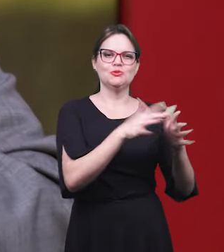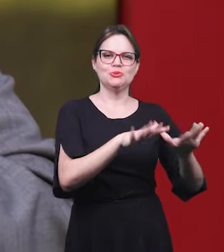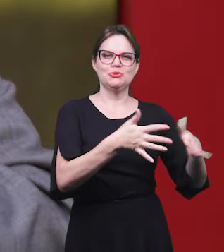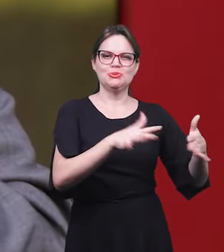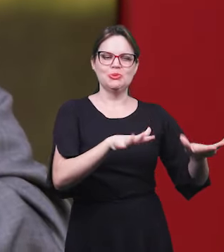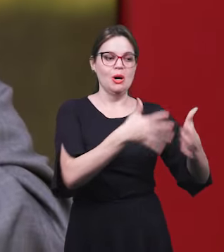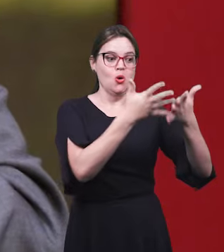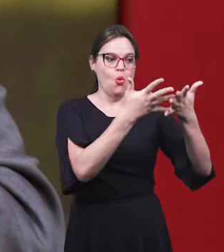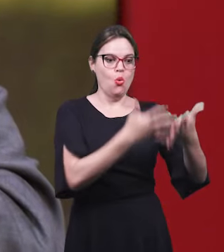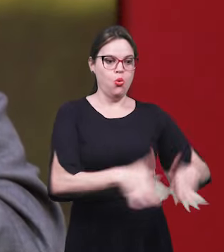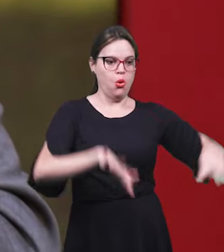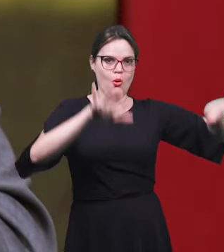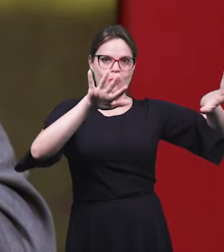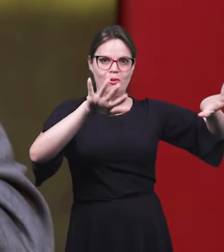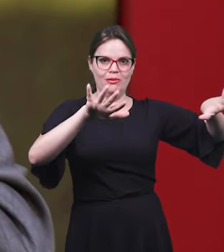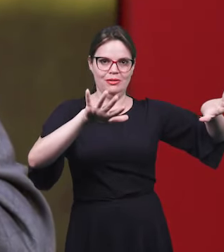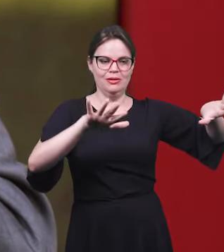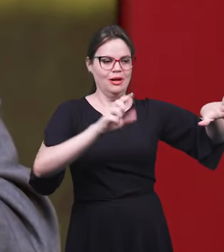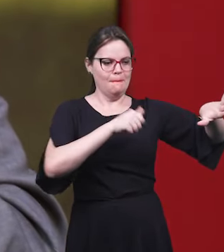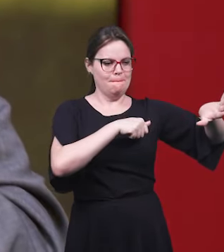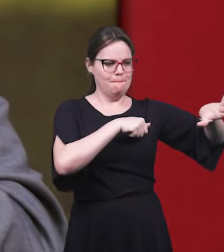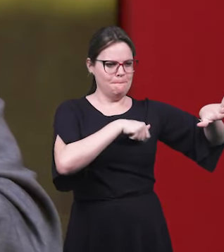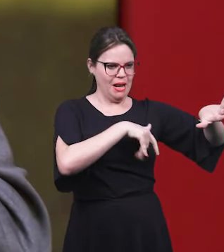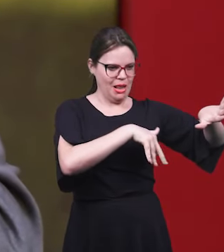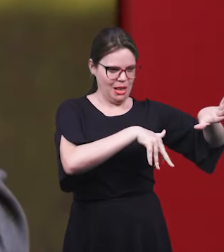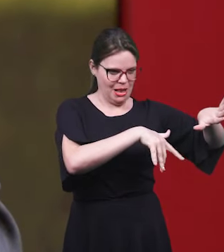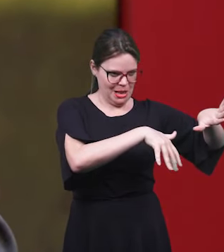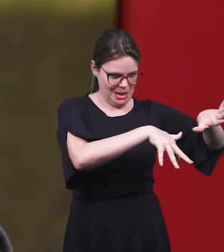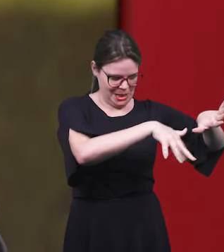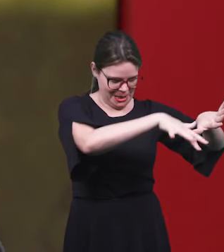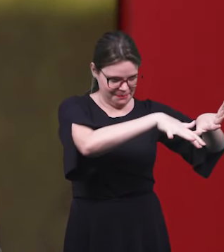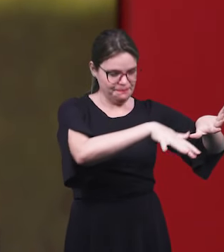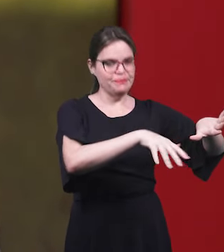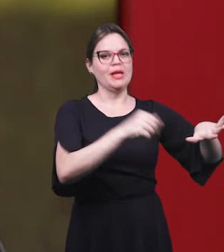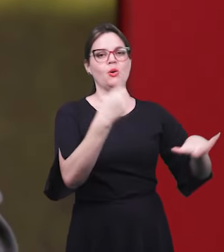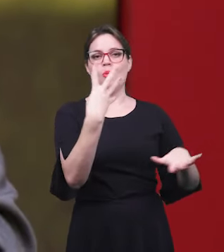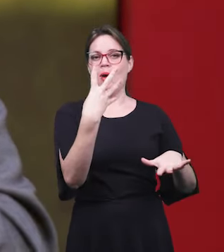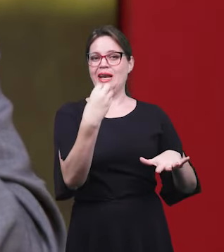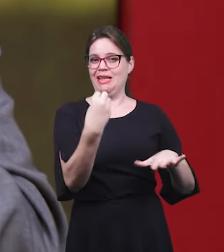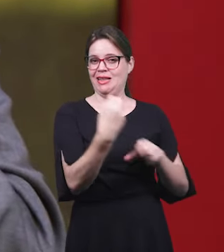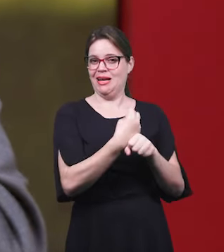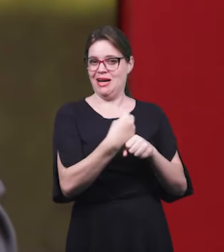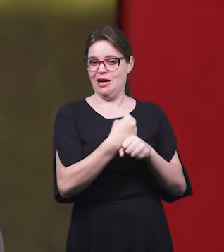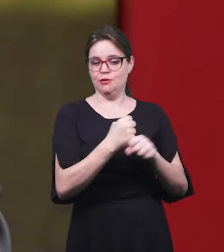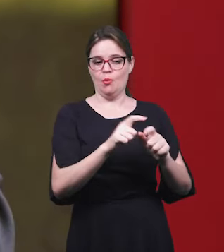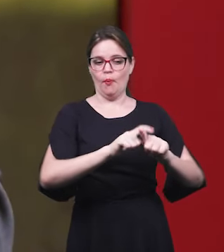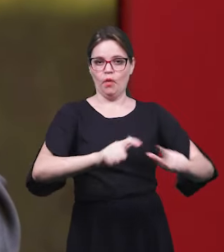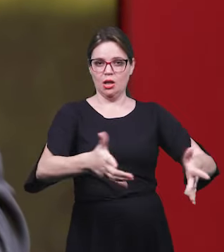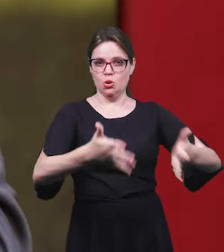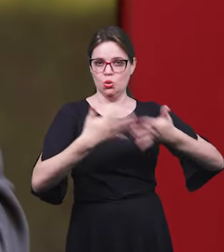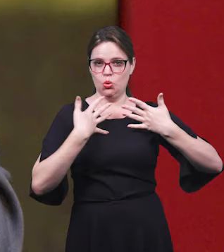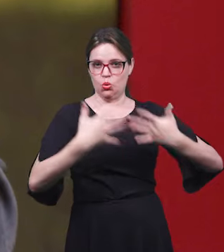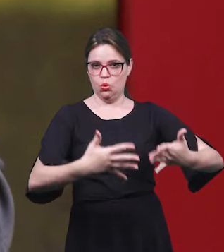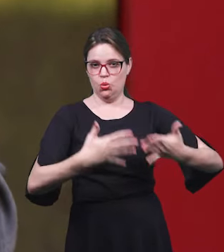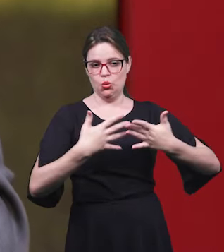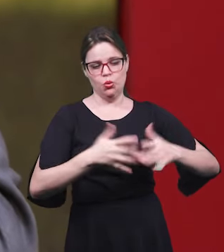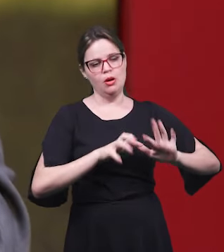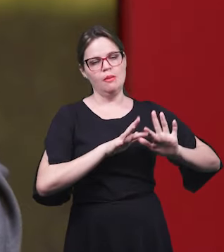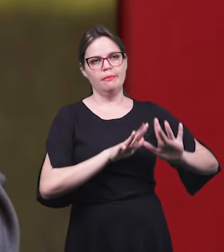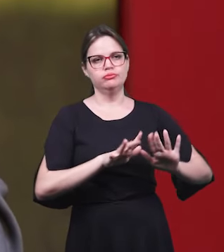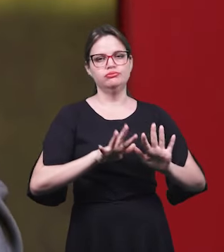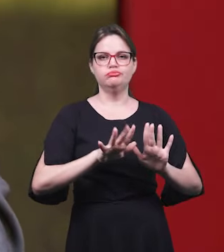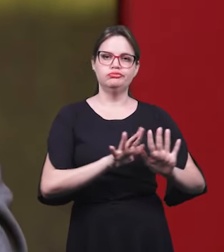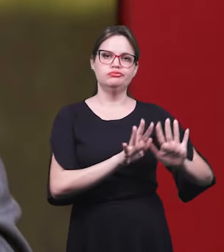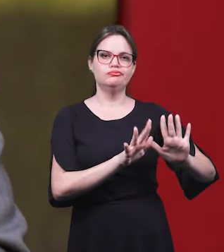Moisés fica, Josué substitui Moisés e eles atravessam o Jordão. E o Senhor os faz atravessar